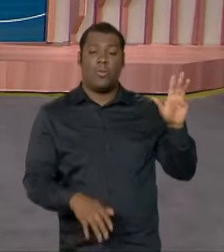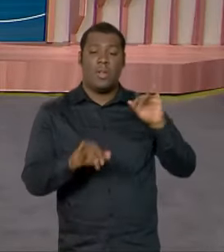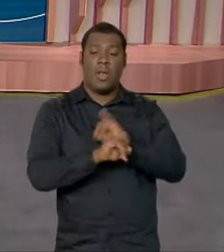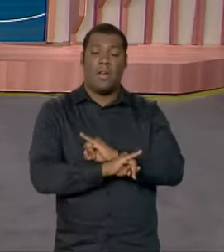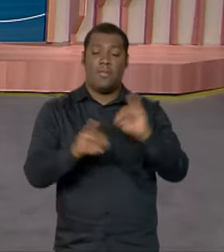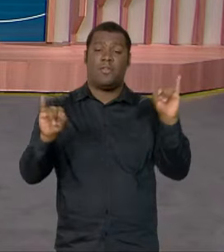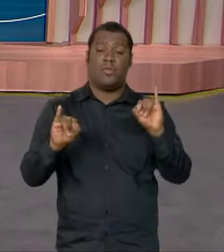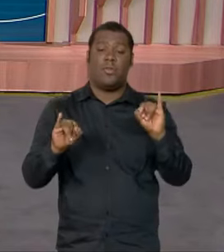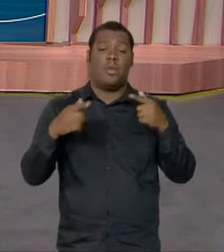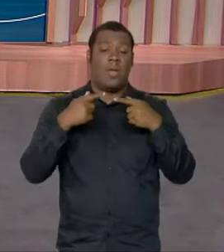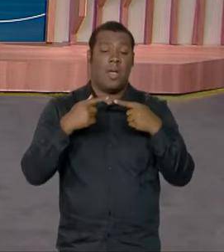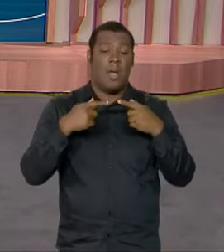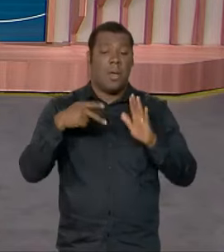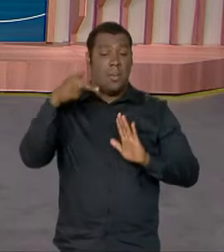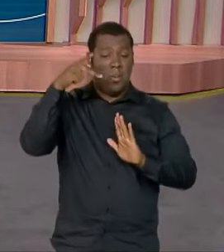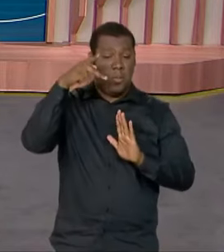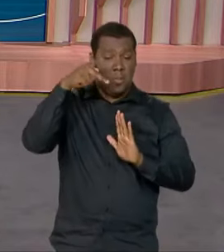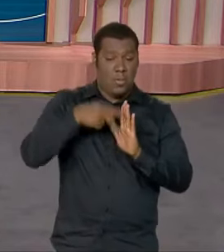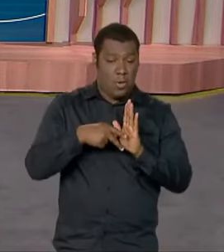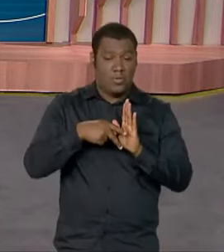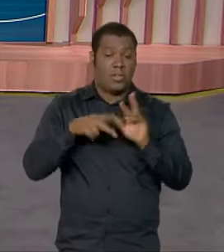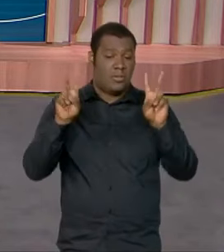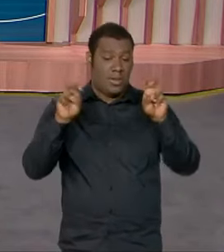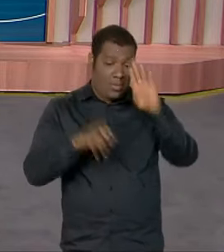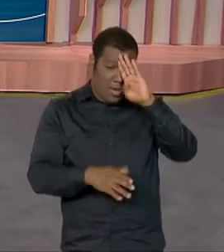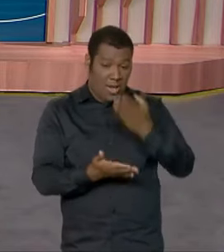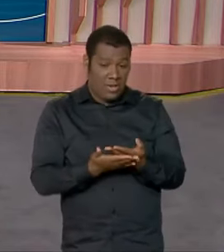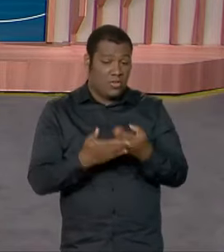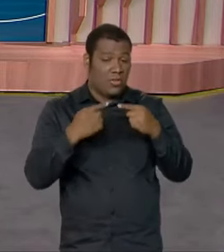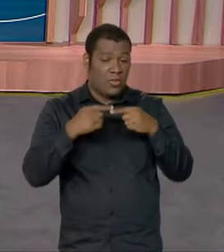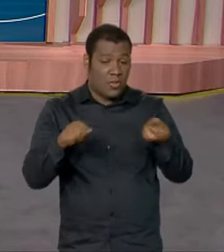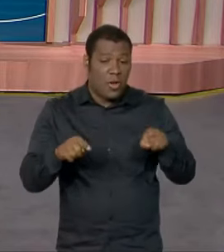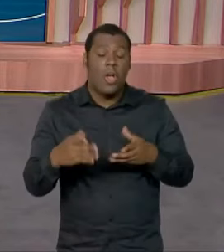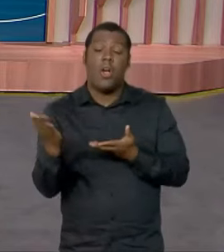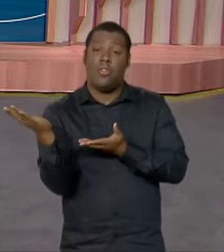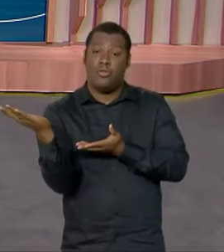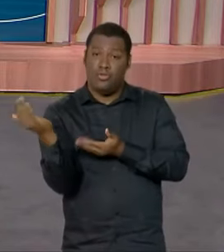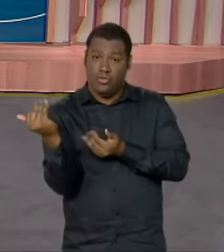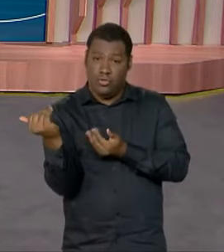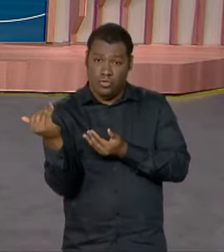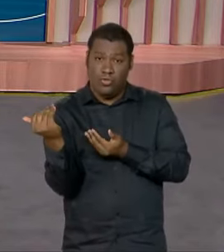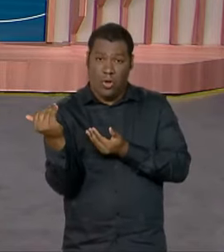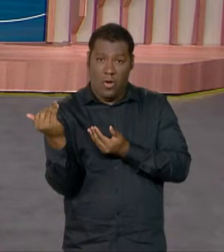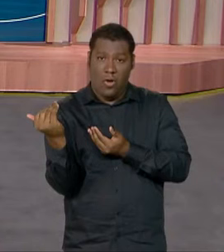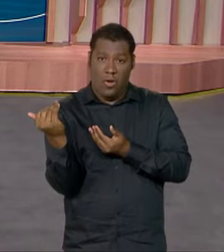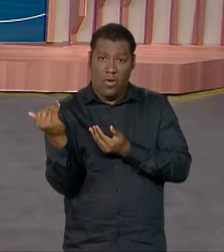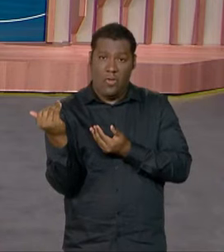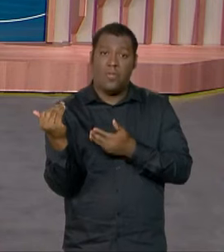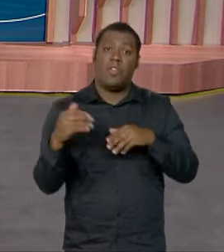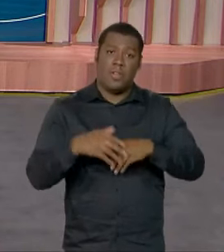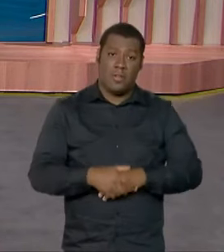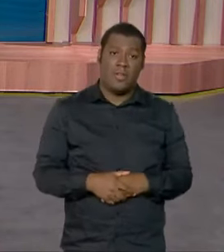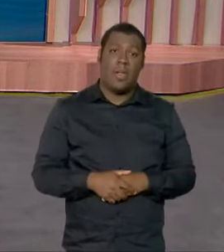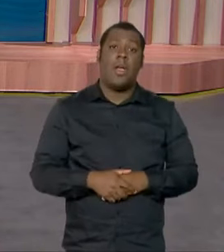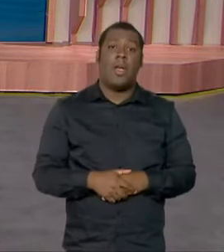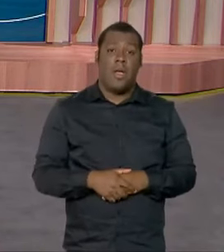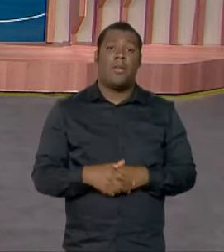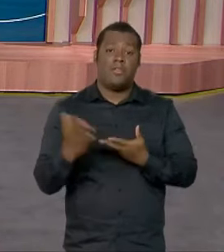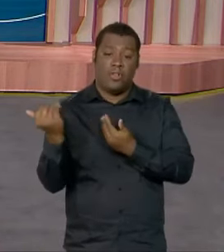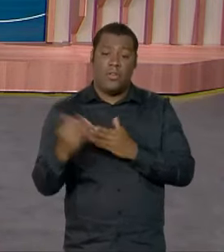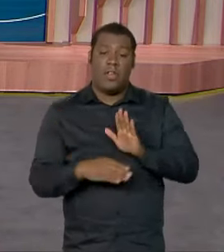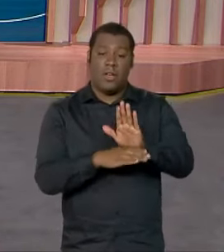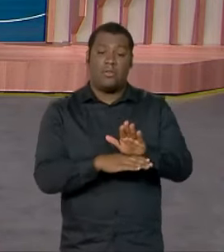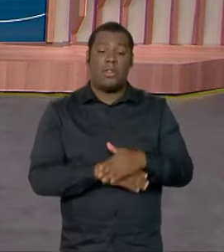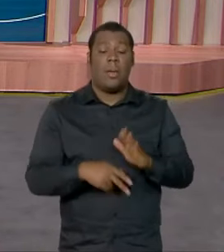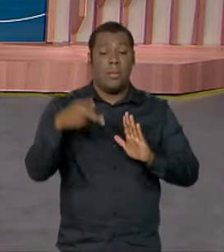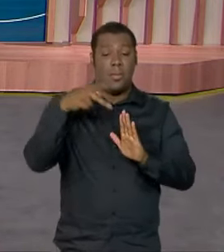anunciou durante o lançamento do programa Acredita que o número de jovens atendidos pelo programa Pé de Meia vai aumentar. Segundo